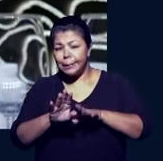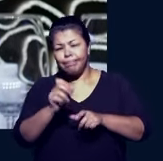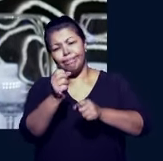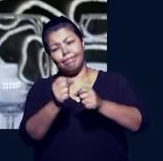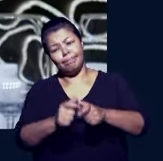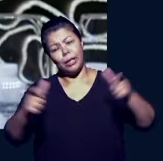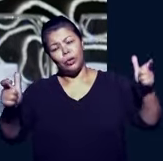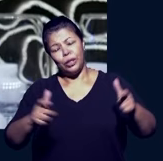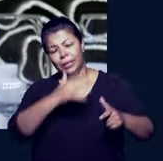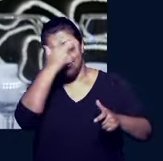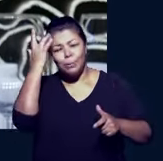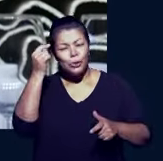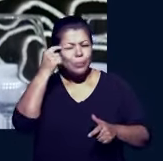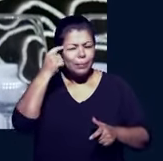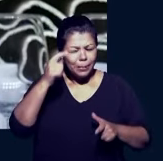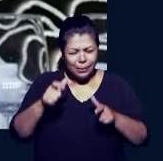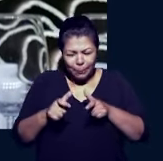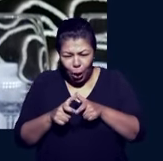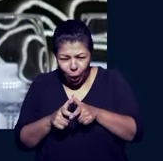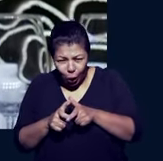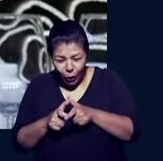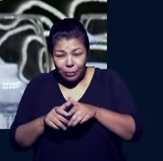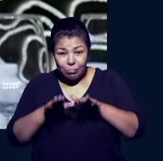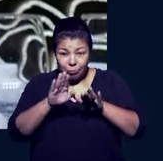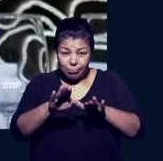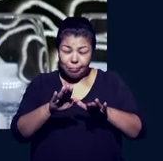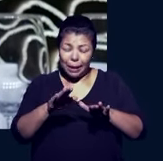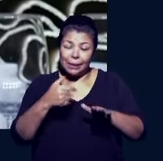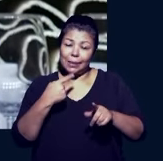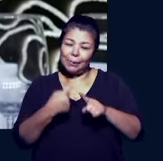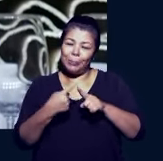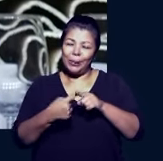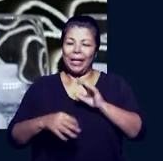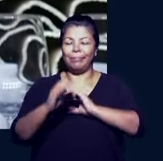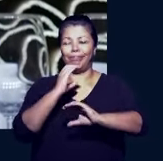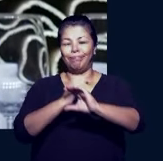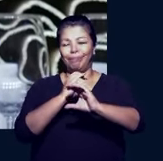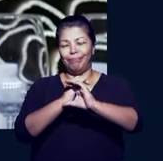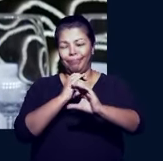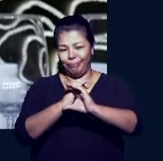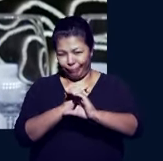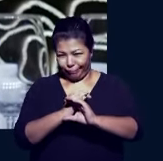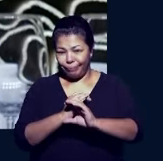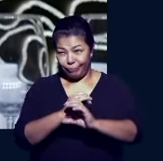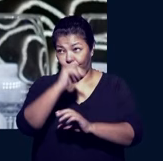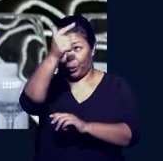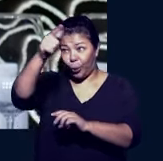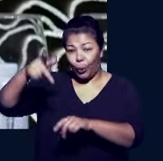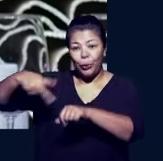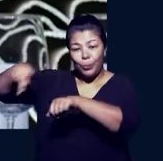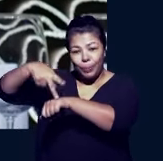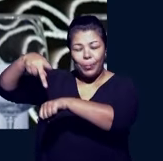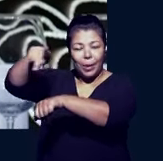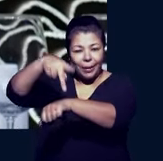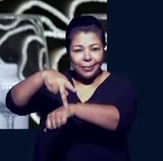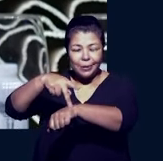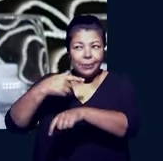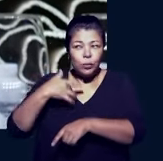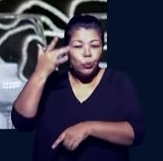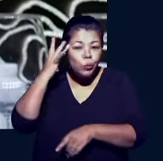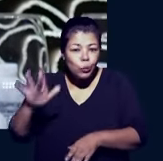ideia e faz parte dessa comunicação pobre Nossa muitas vezes H os outros países não TM ideia do quão pequeno isso é